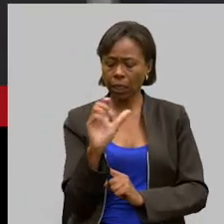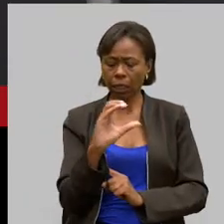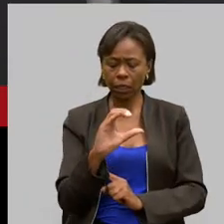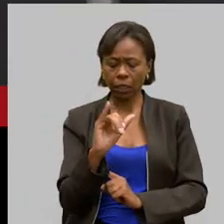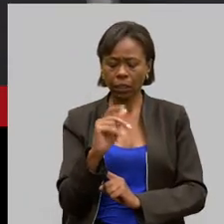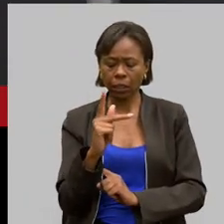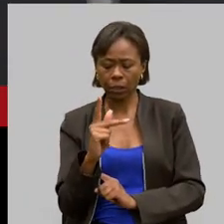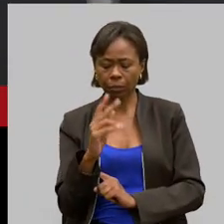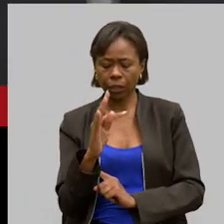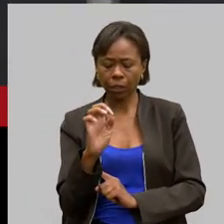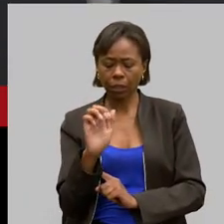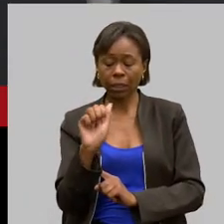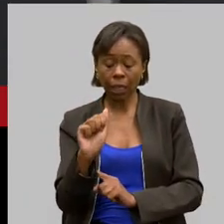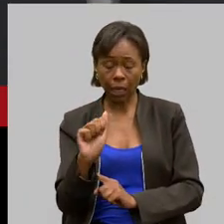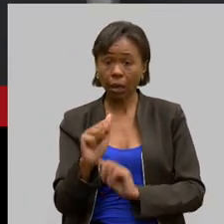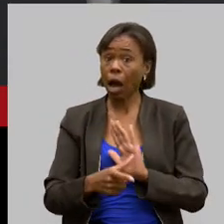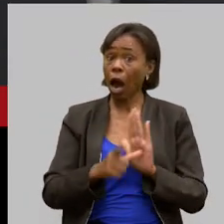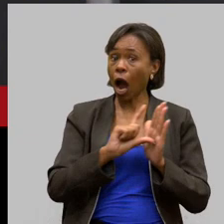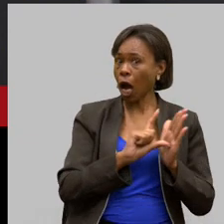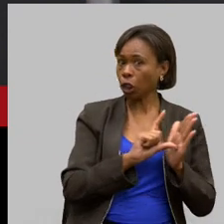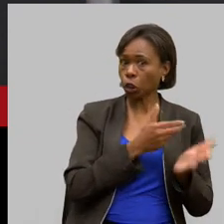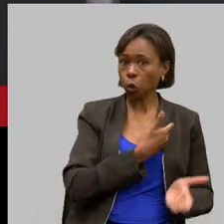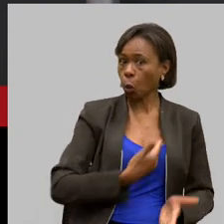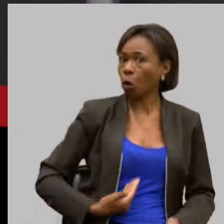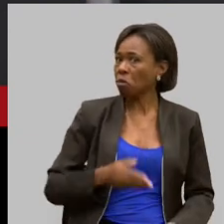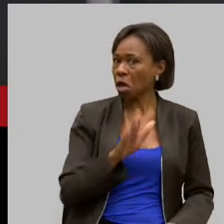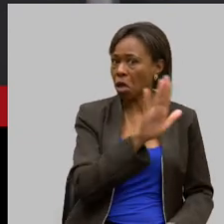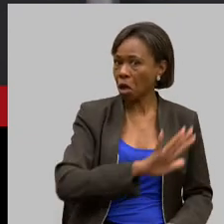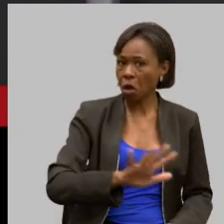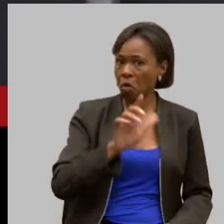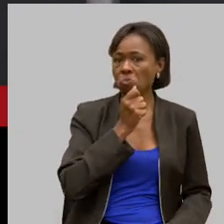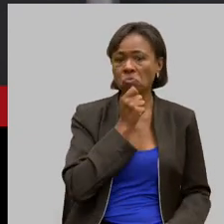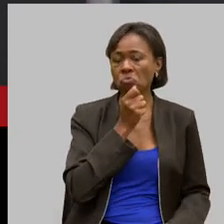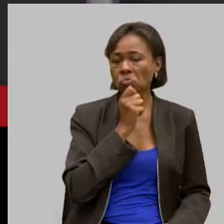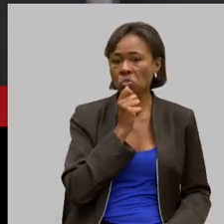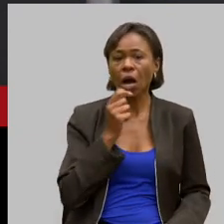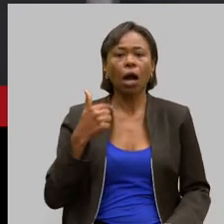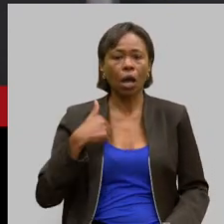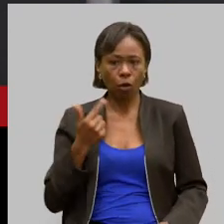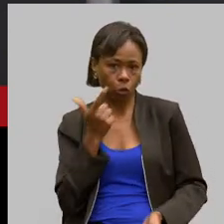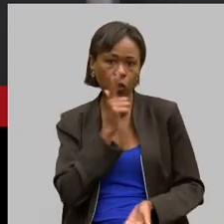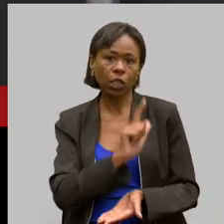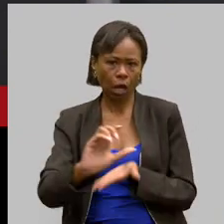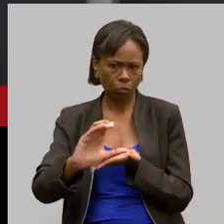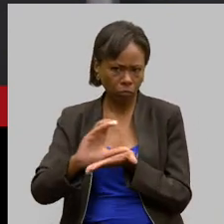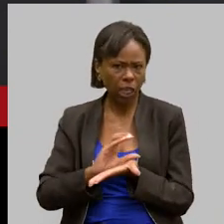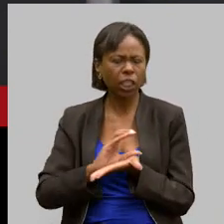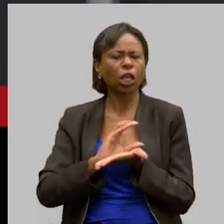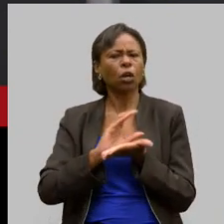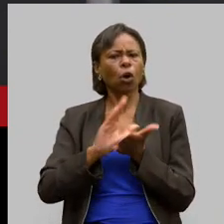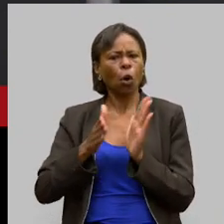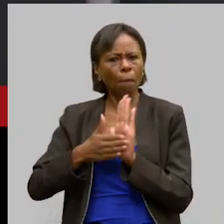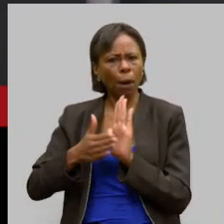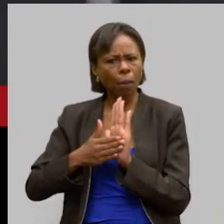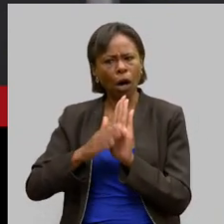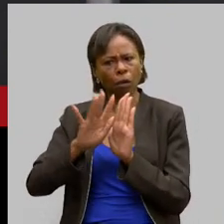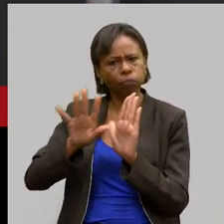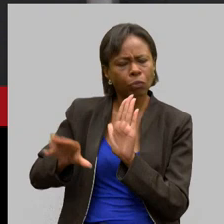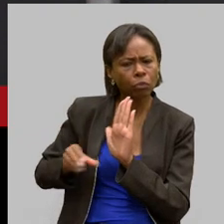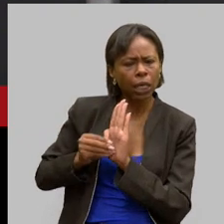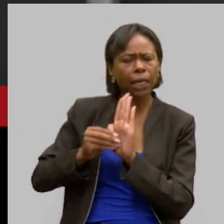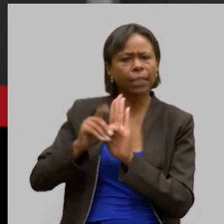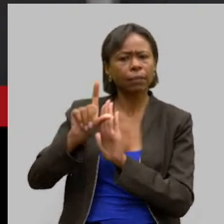dessa lei existir no governo do estado conseguir garantir recurso através de menda impositiva para que o município de Nova Lima